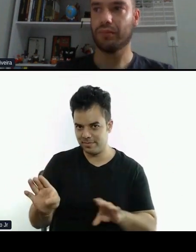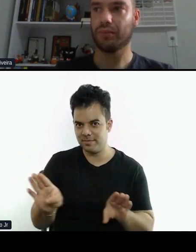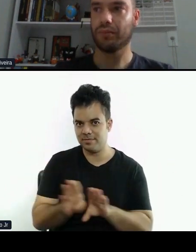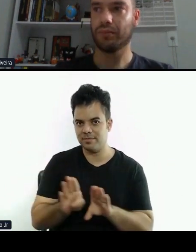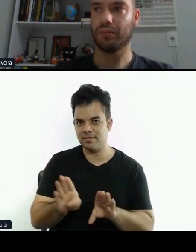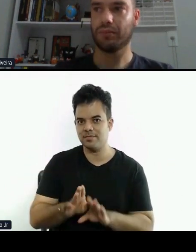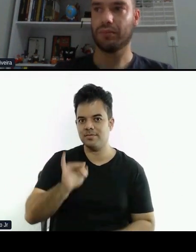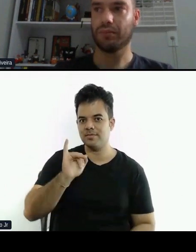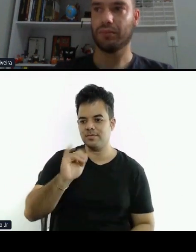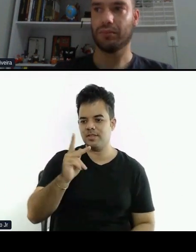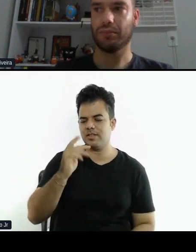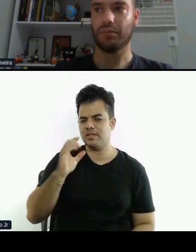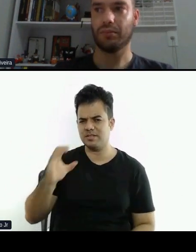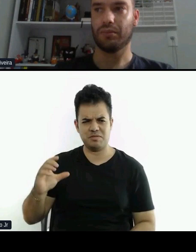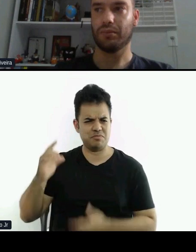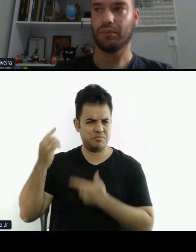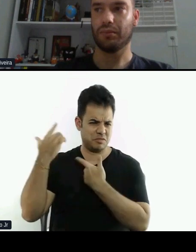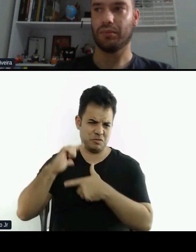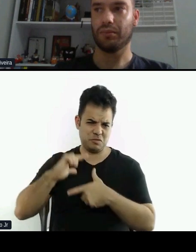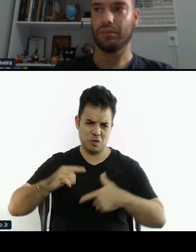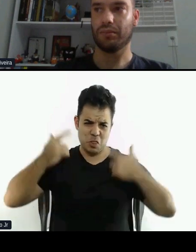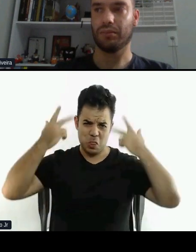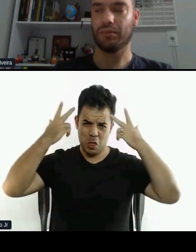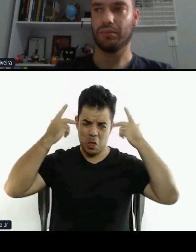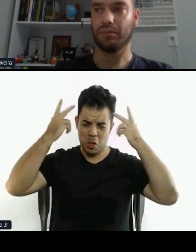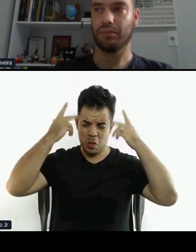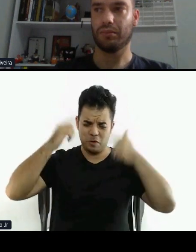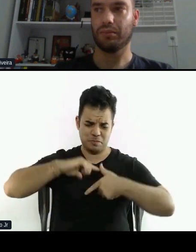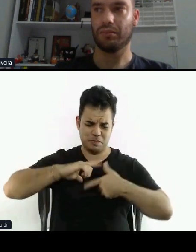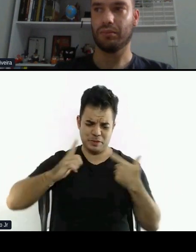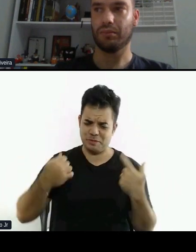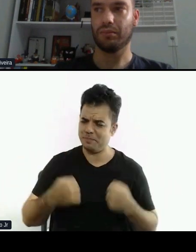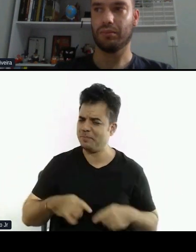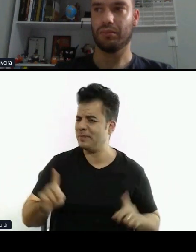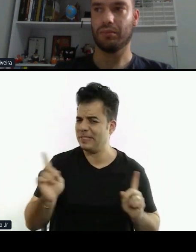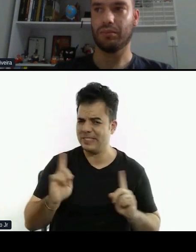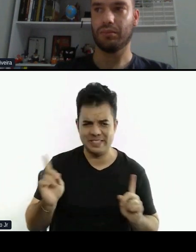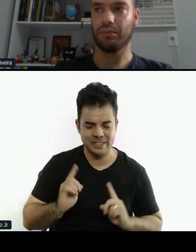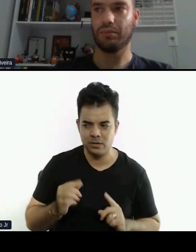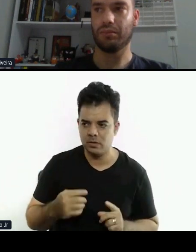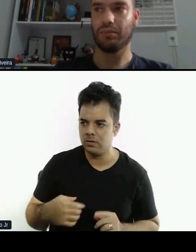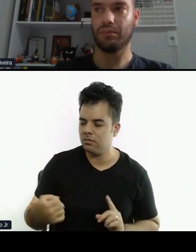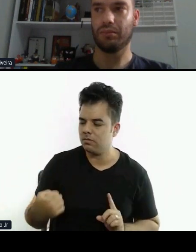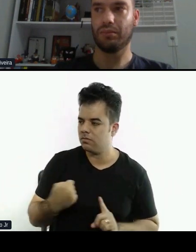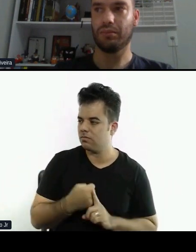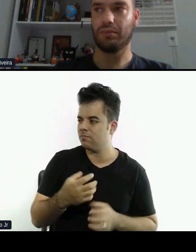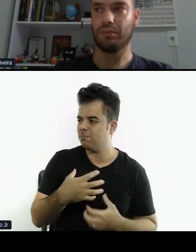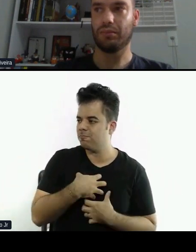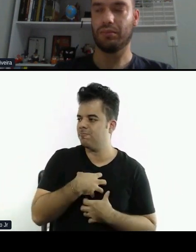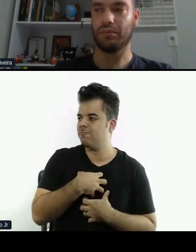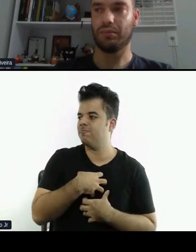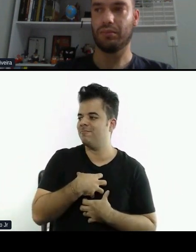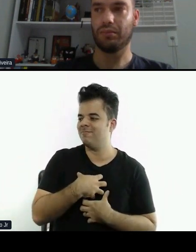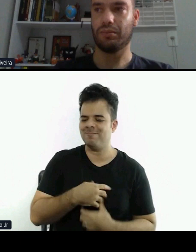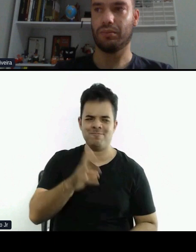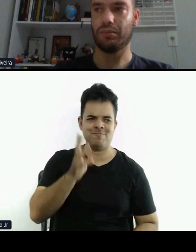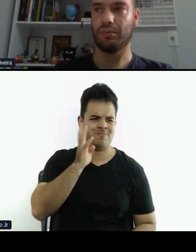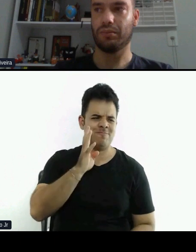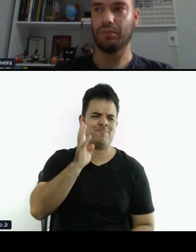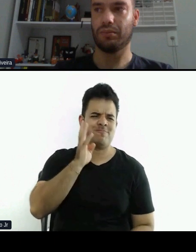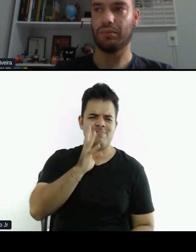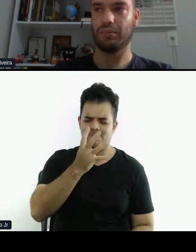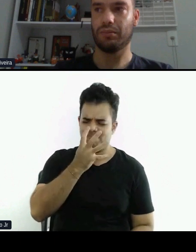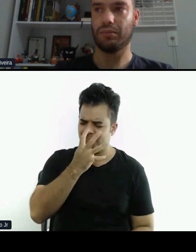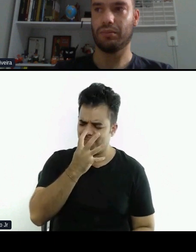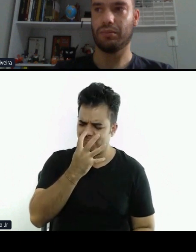forma tradicional, e não estava, né? Ele realmente mexeu com a gente, é uma pessoa super legal, que eu tenho uma admiração muito grande. Ele é uma